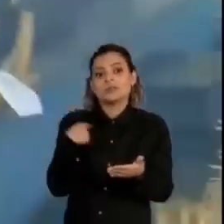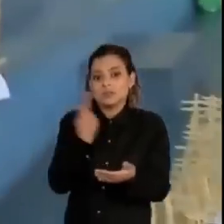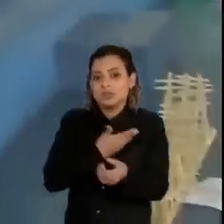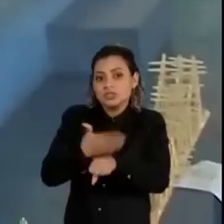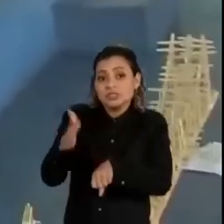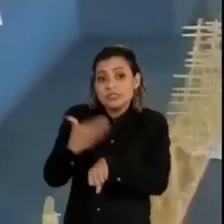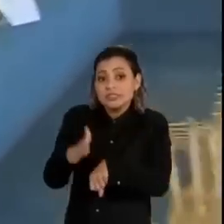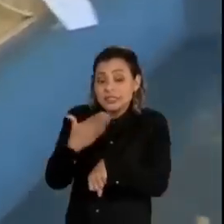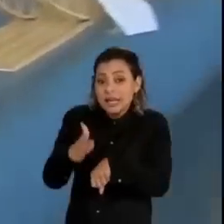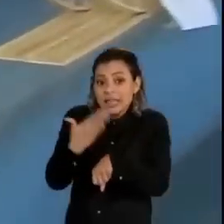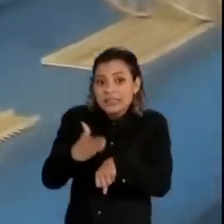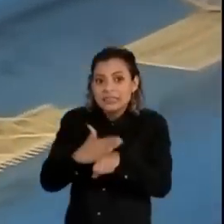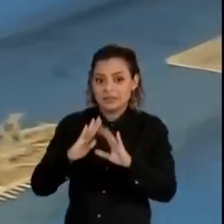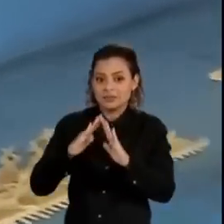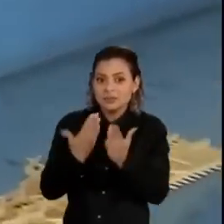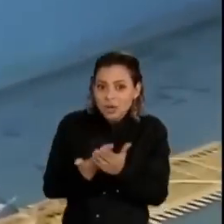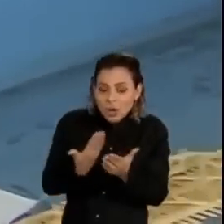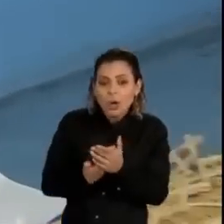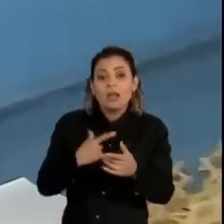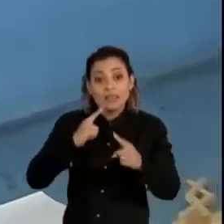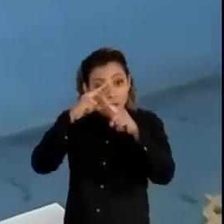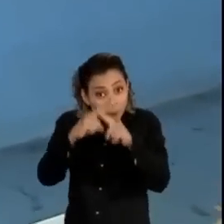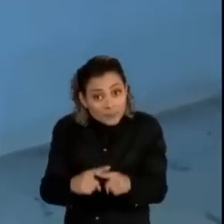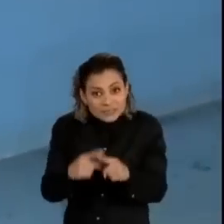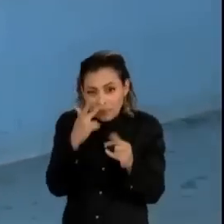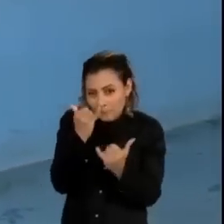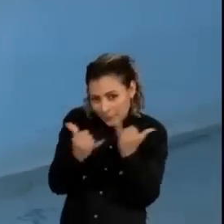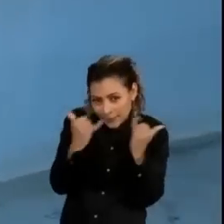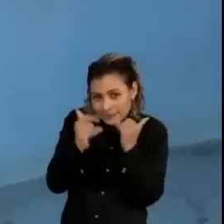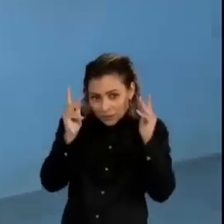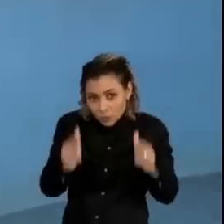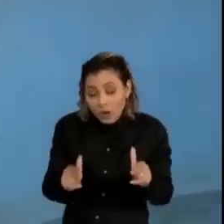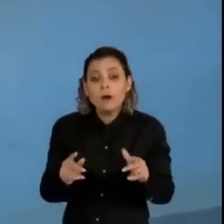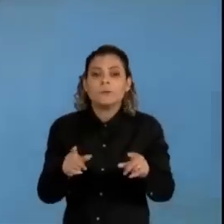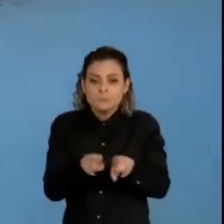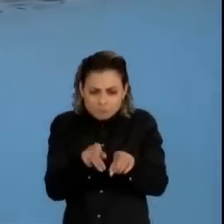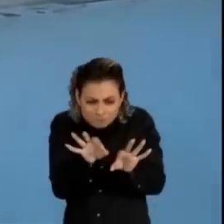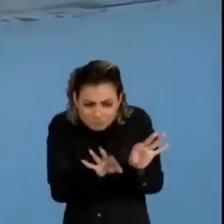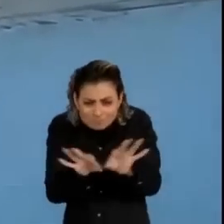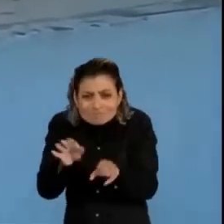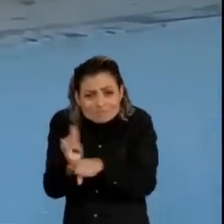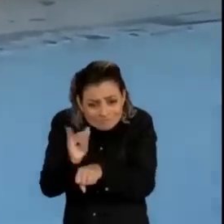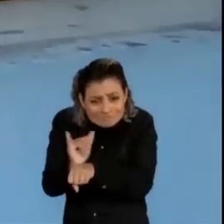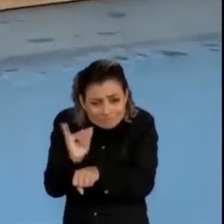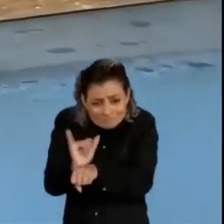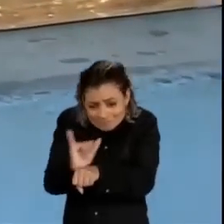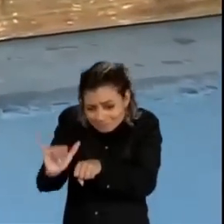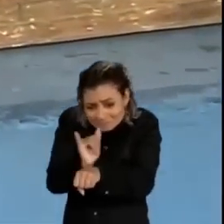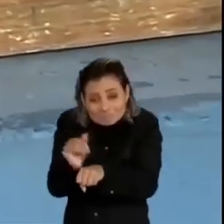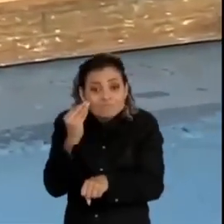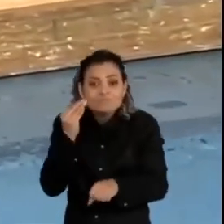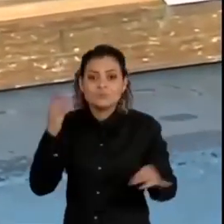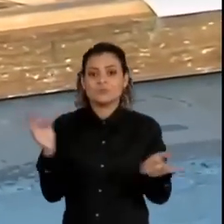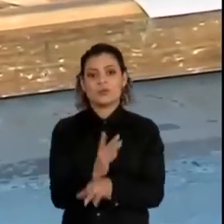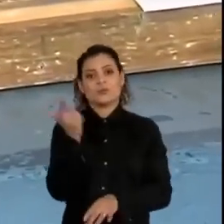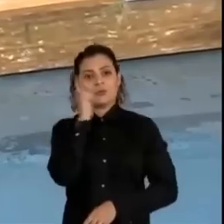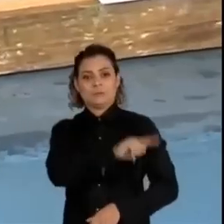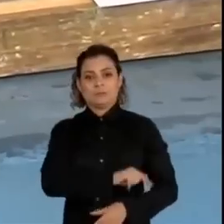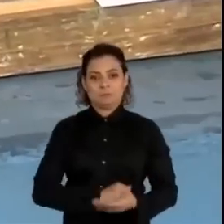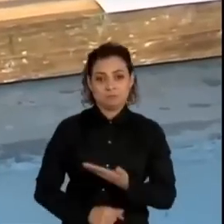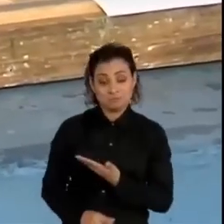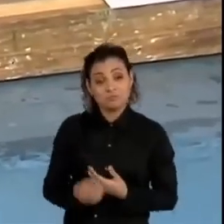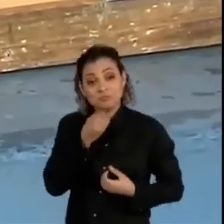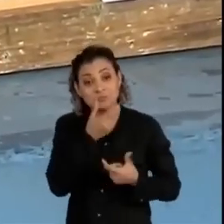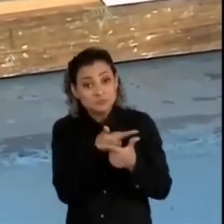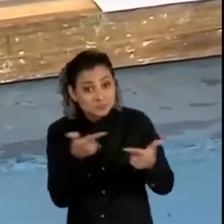treinando a ponte. No nosso colégio temos concursos muito similares ao concurso aqui da FEI e a gente já estava preparado. Tá certo. Boa sorte para a